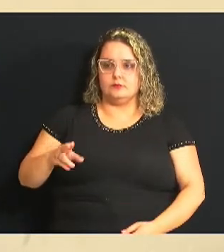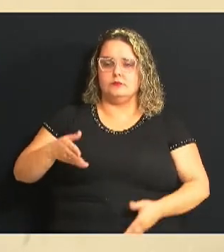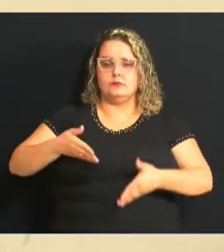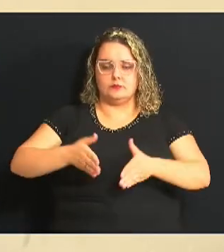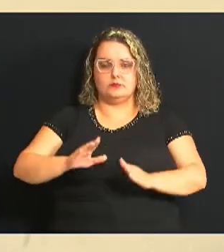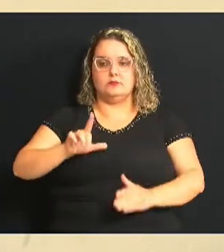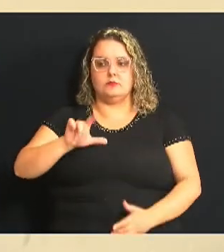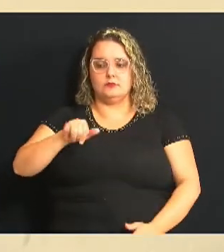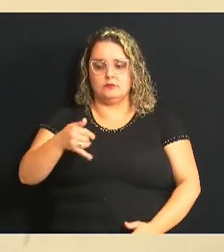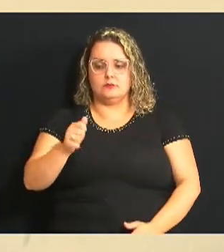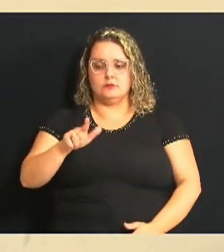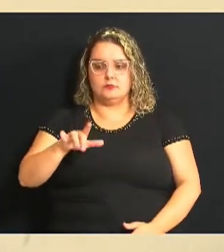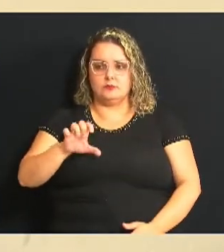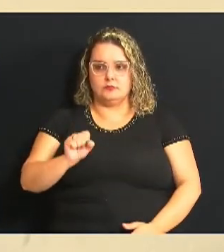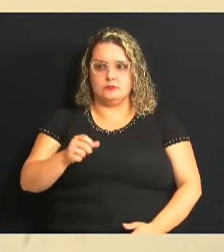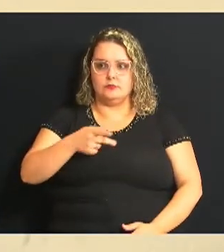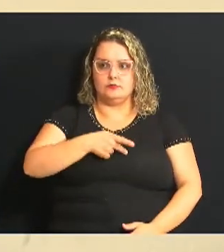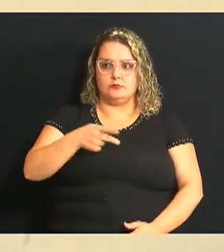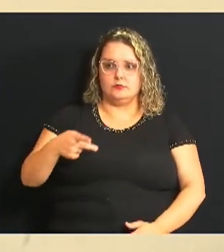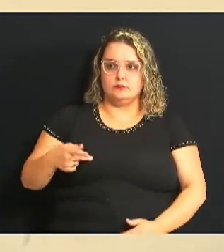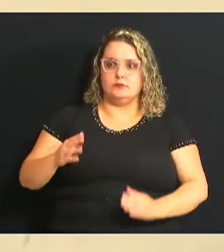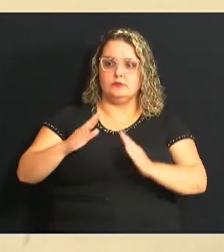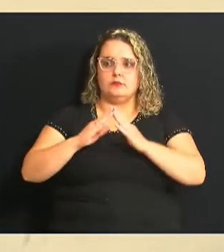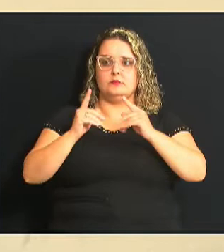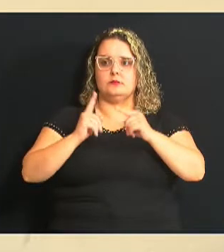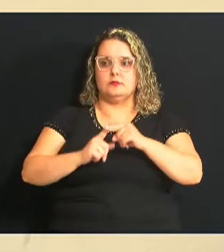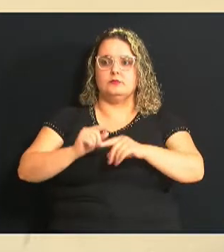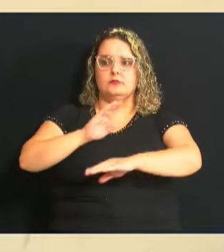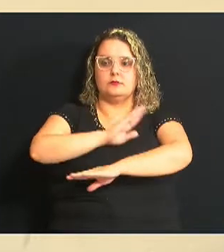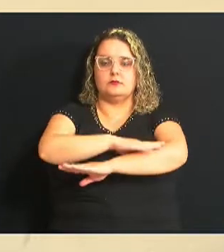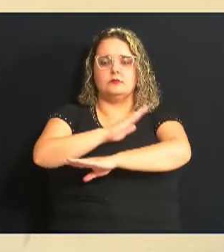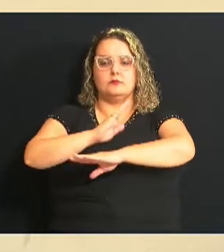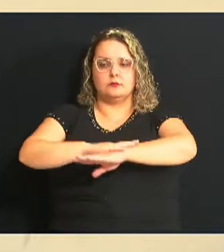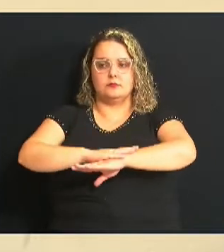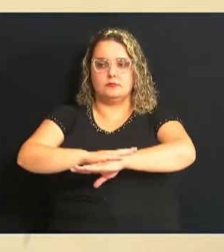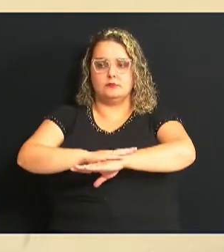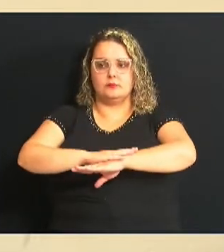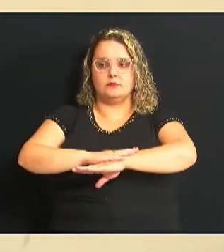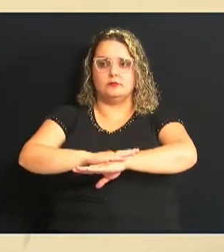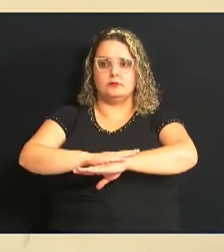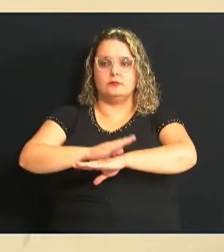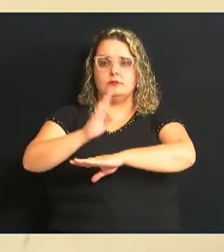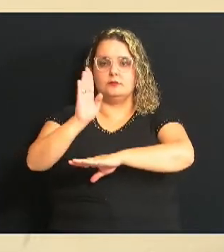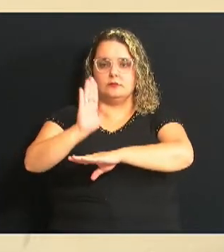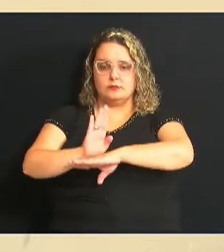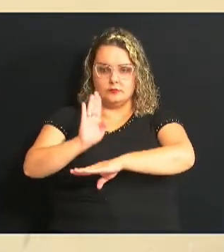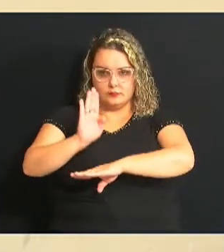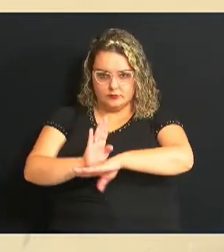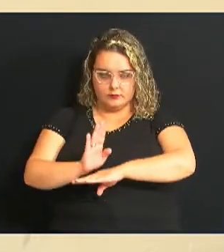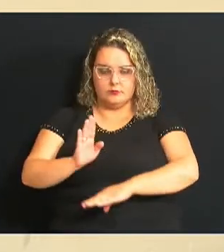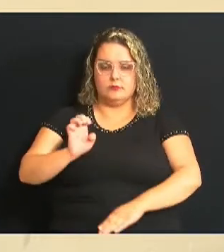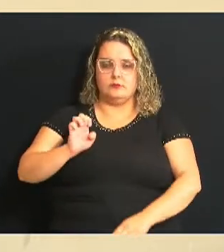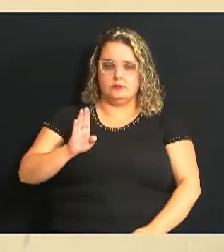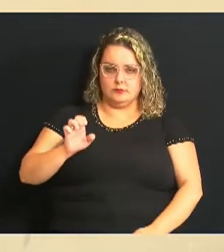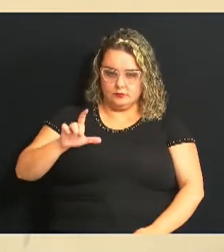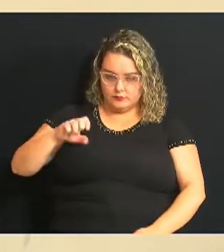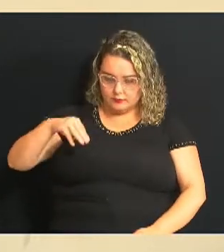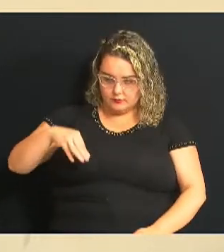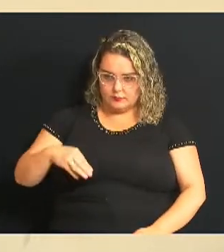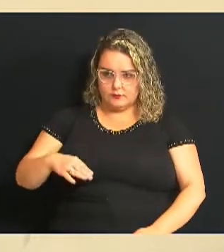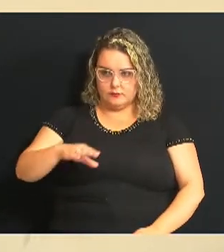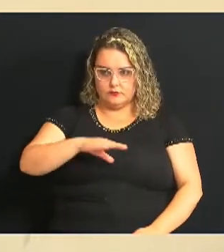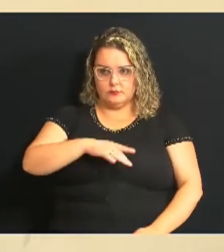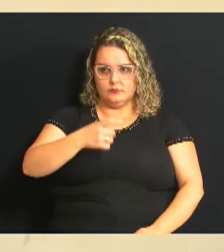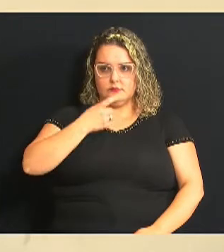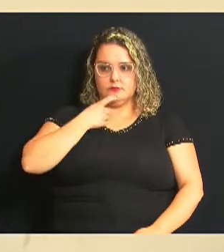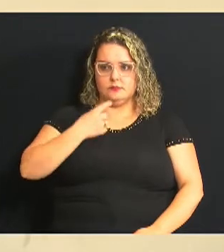é pastor da Igreja Evangélica Assembleia de Deus, Ministério Belém, aqui de Campinas. Ele é